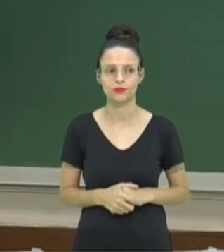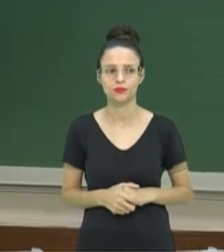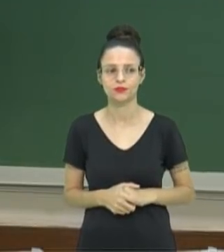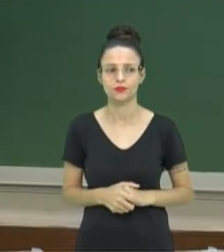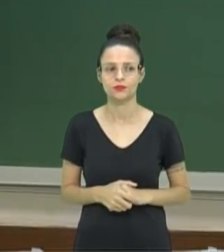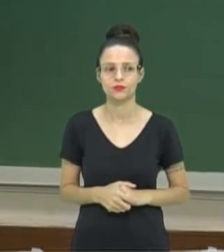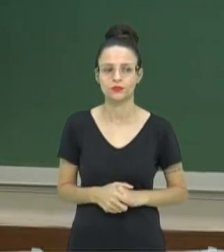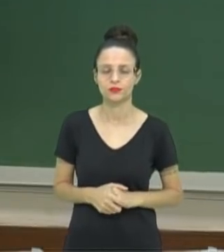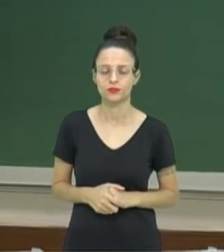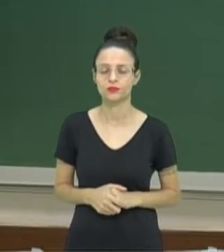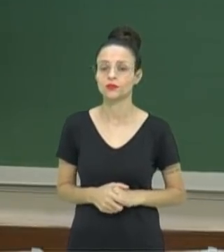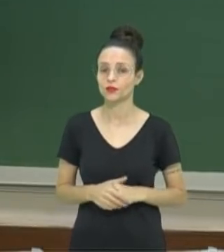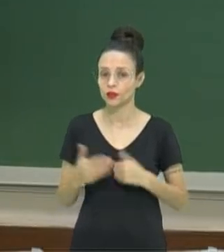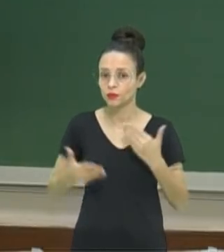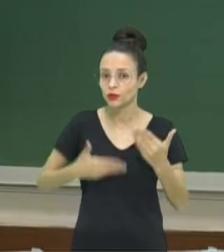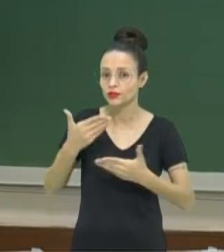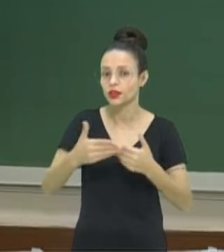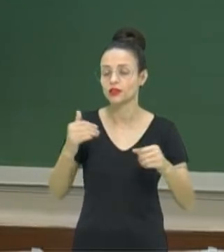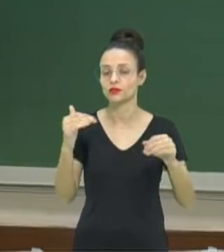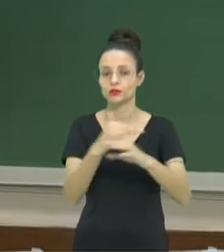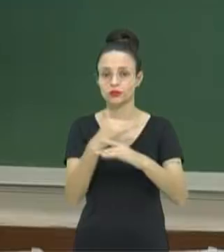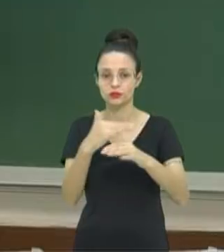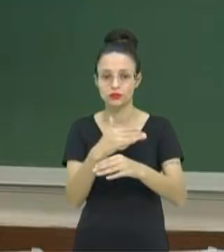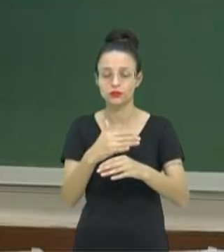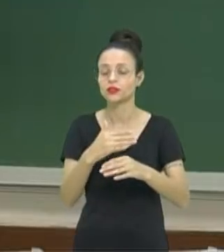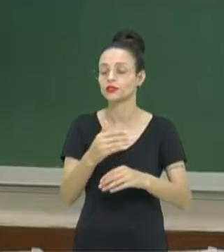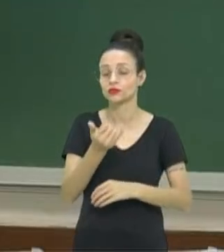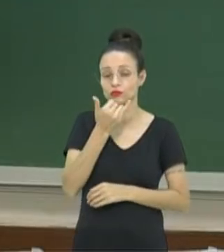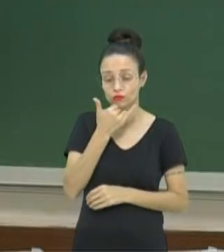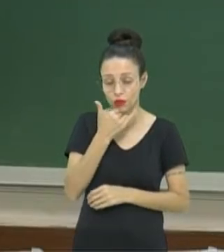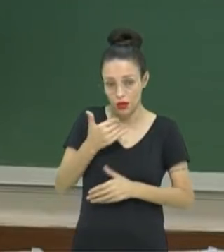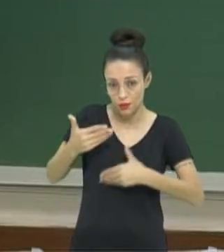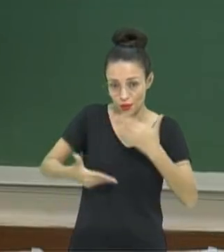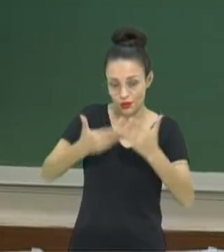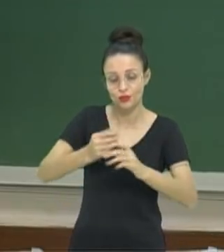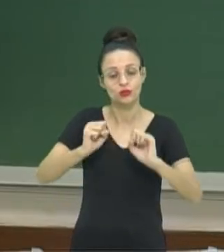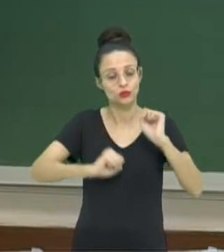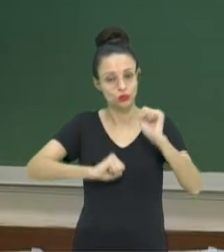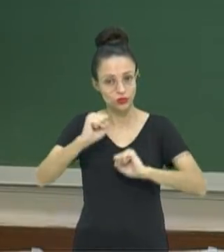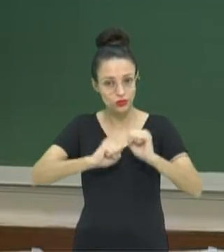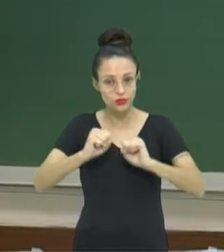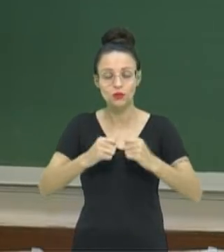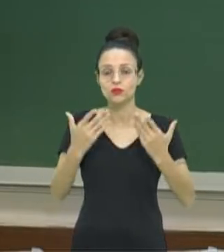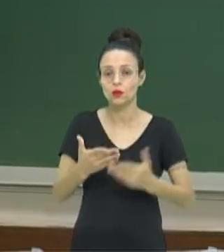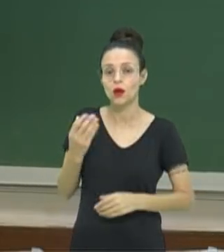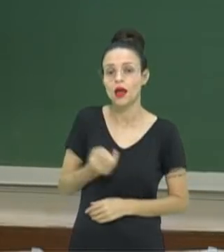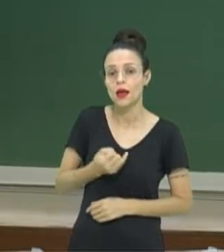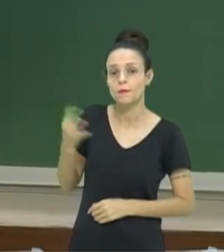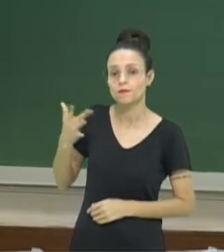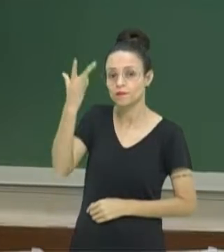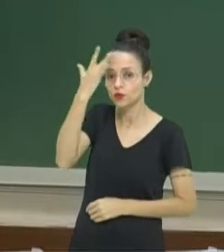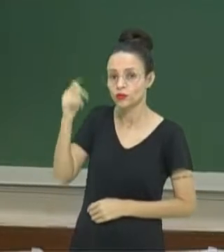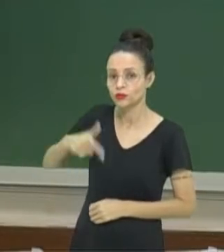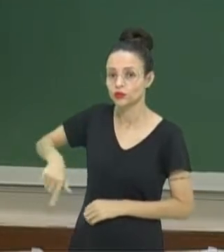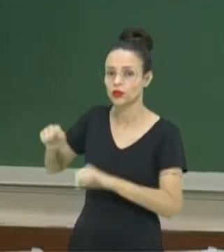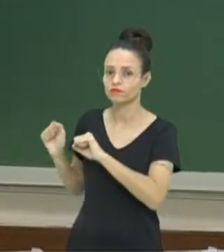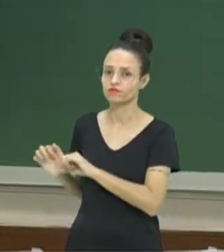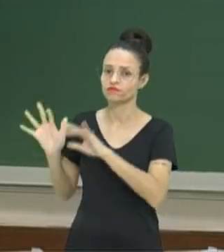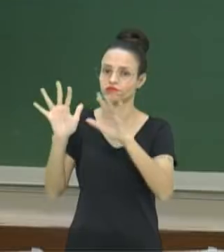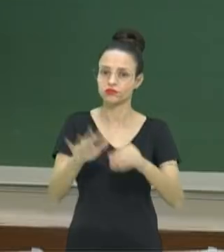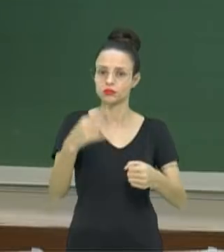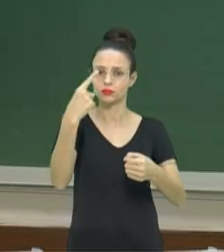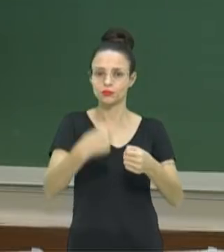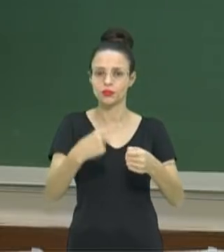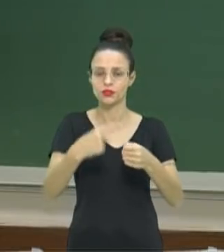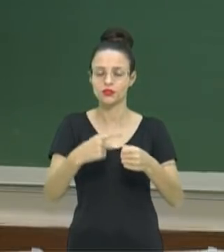Aí, o processo de industrialização faz com que muitos vão ali para as cidades e